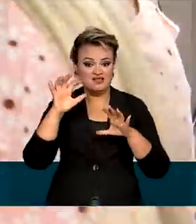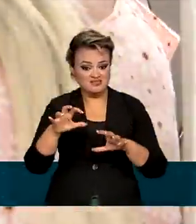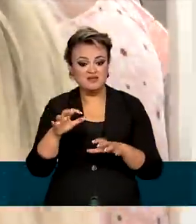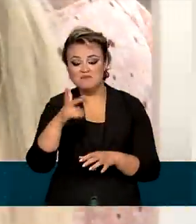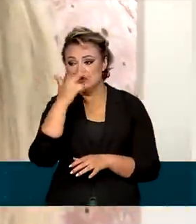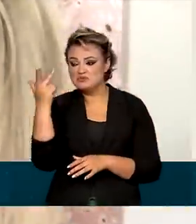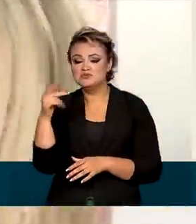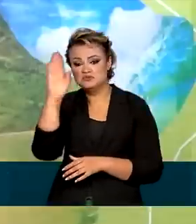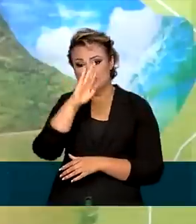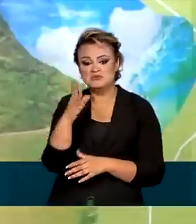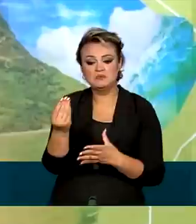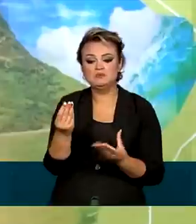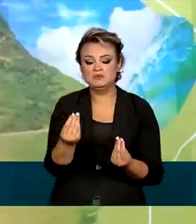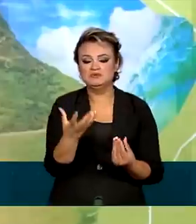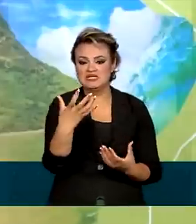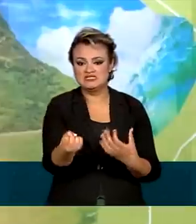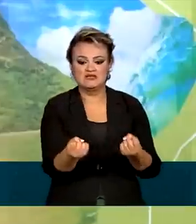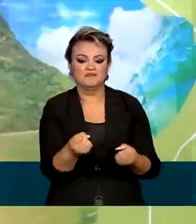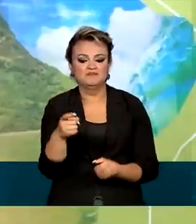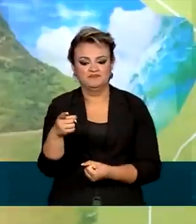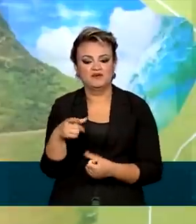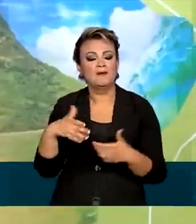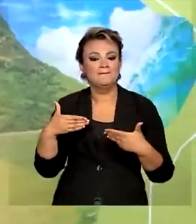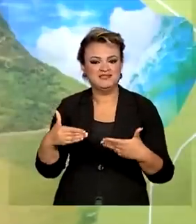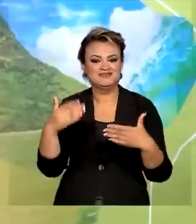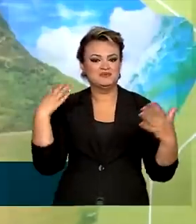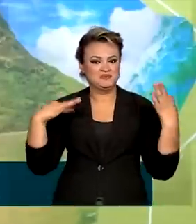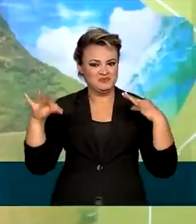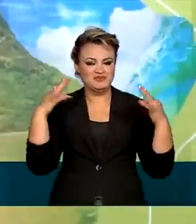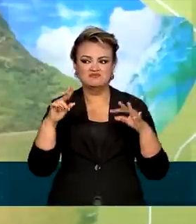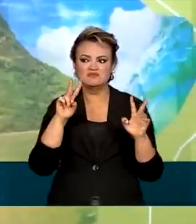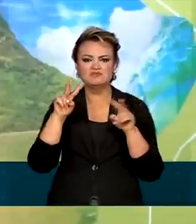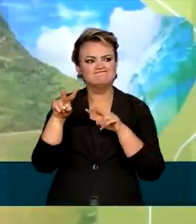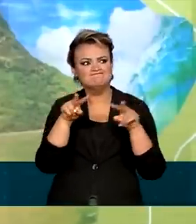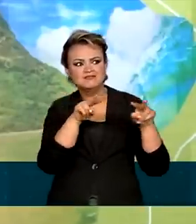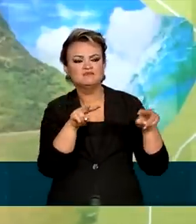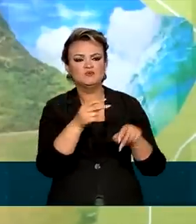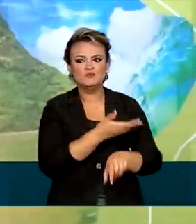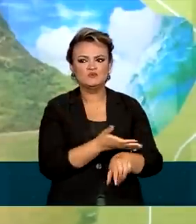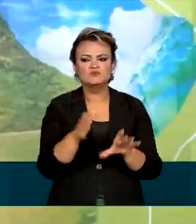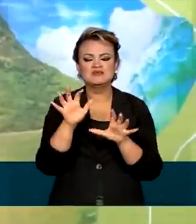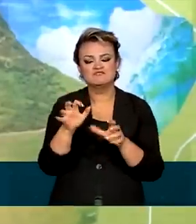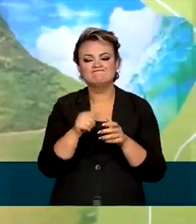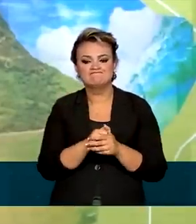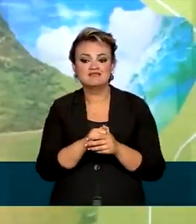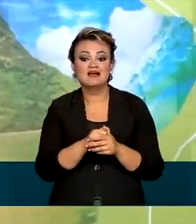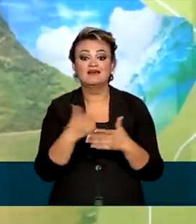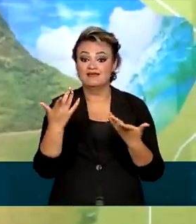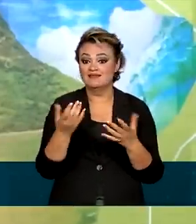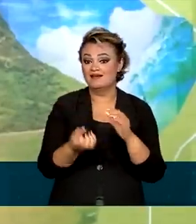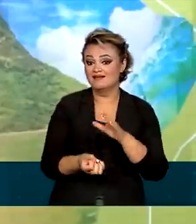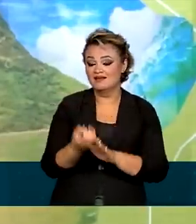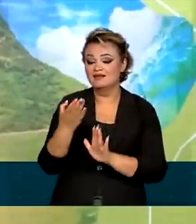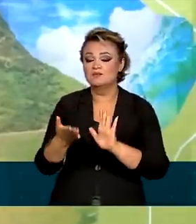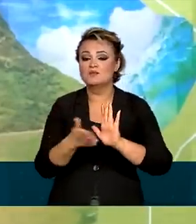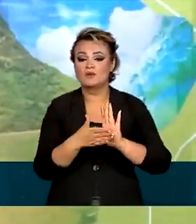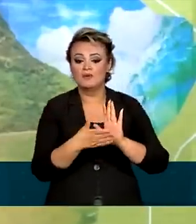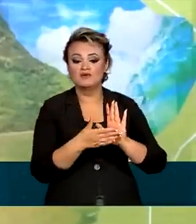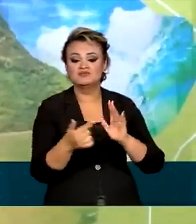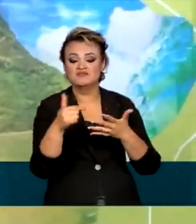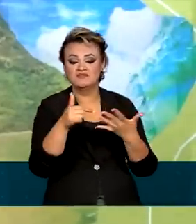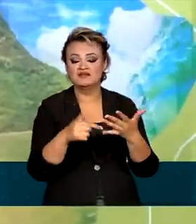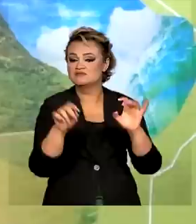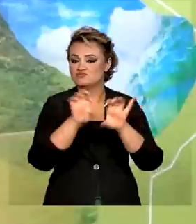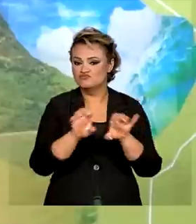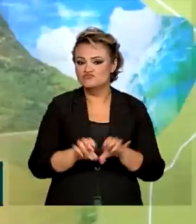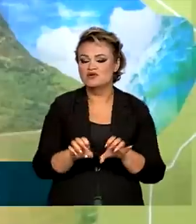força no Brasil no Ministério do Turismo estamos atentos a esta tendência a necessidade de desenvolver e proporcionar mais